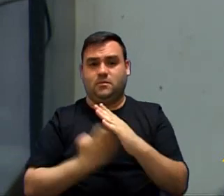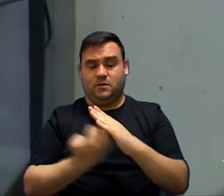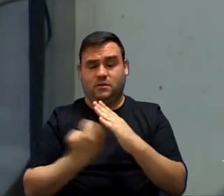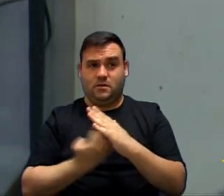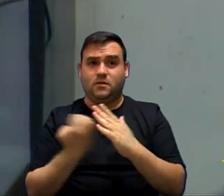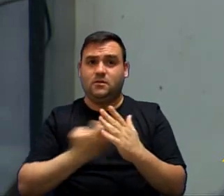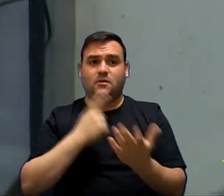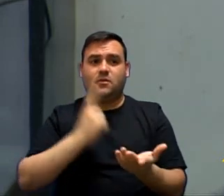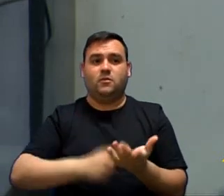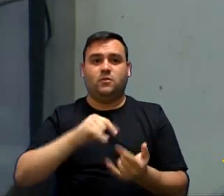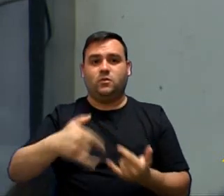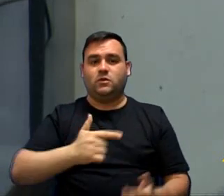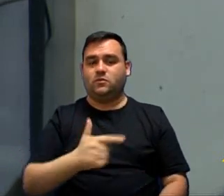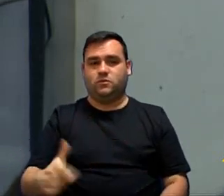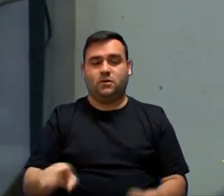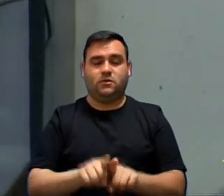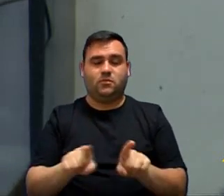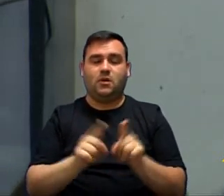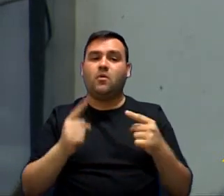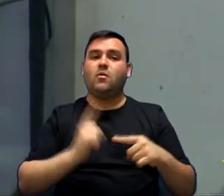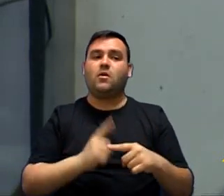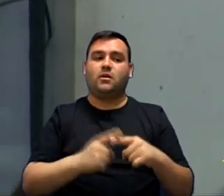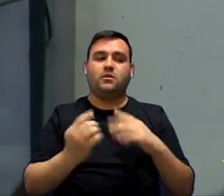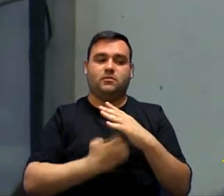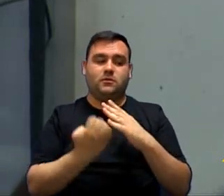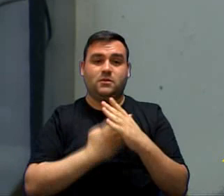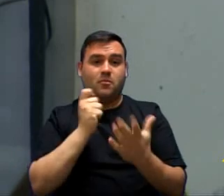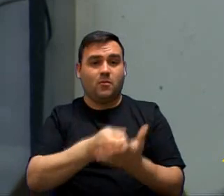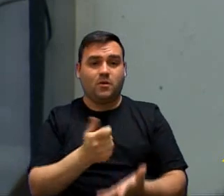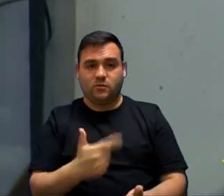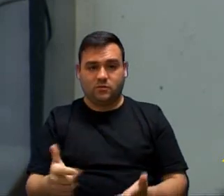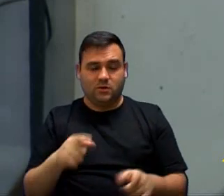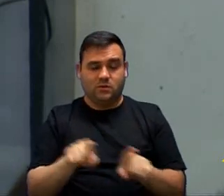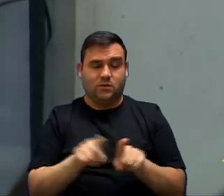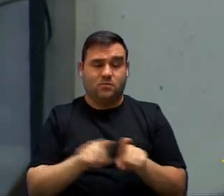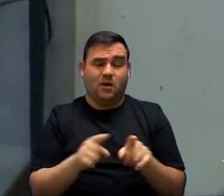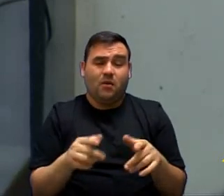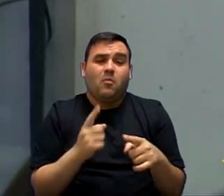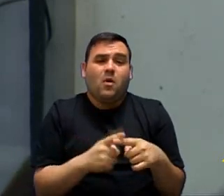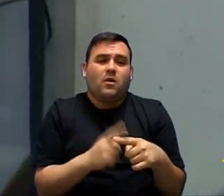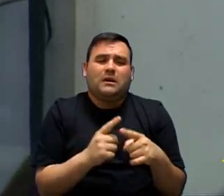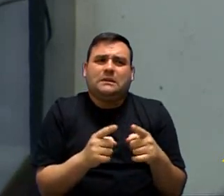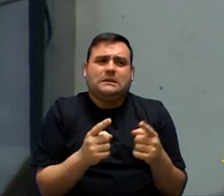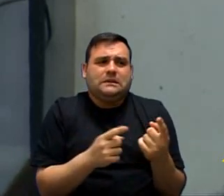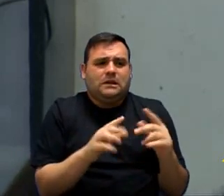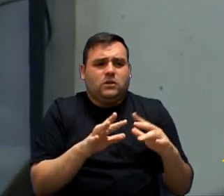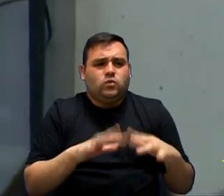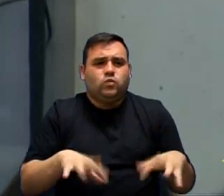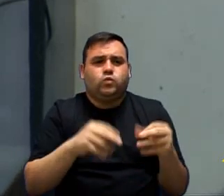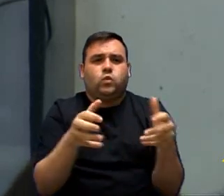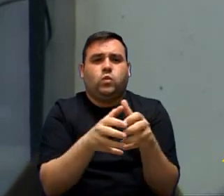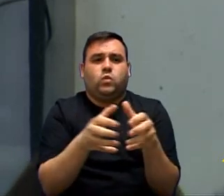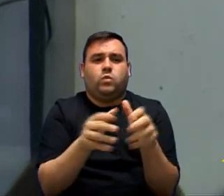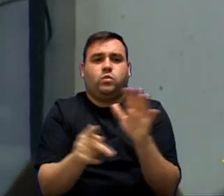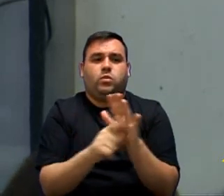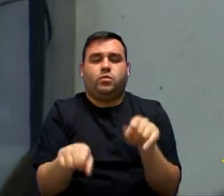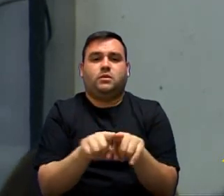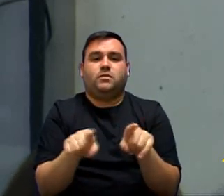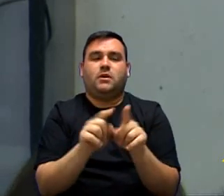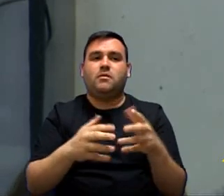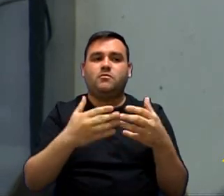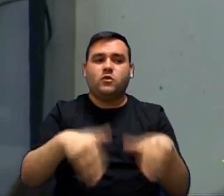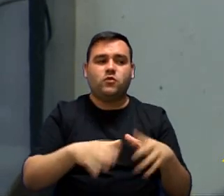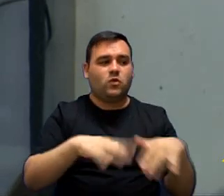não tinha contrato. O doutor Watanabe entrou e viu que a empresa não tinha contrato, não pagou mais. Mas essa situação não pode, porque é toda uma rede de saúde mental exatamente. Que está